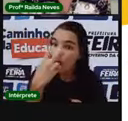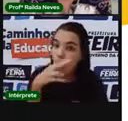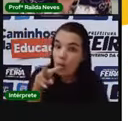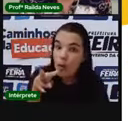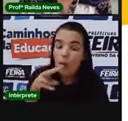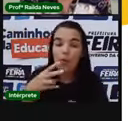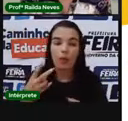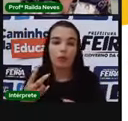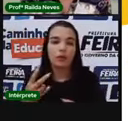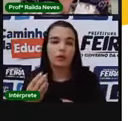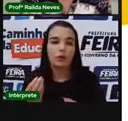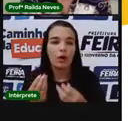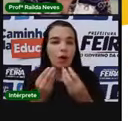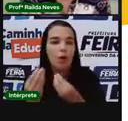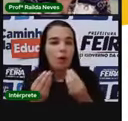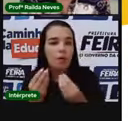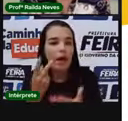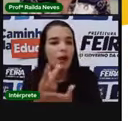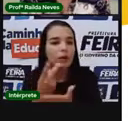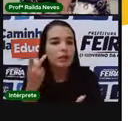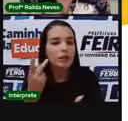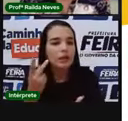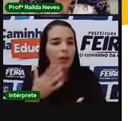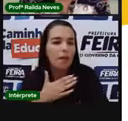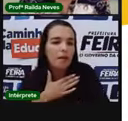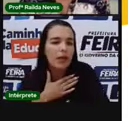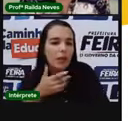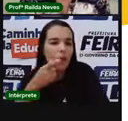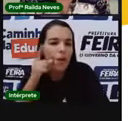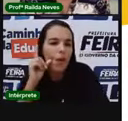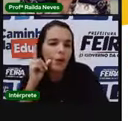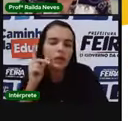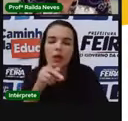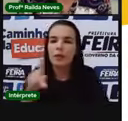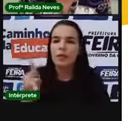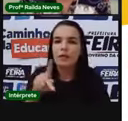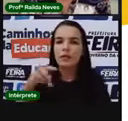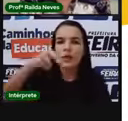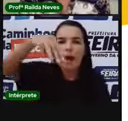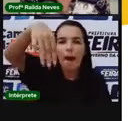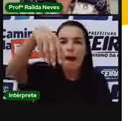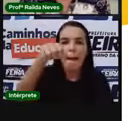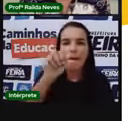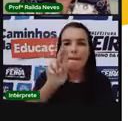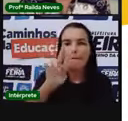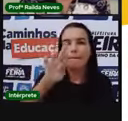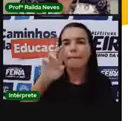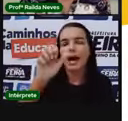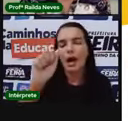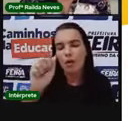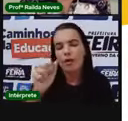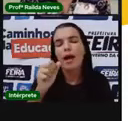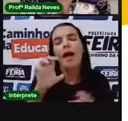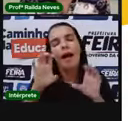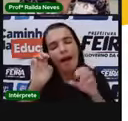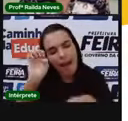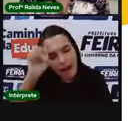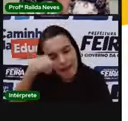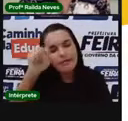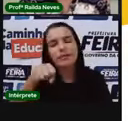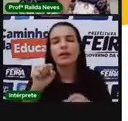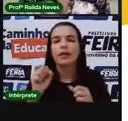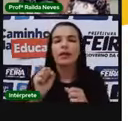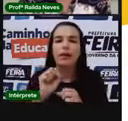ontem comigo, com a professora Maura, que foi um momento lindo quando nós conversamos. Isso é uma forma de abraçar também e de cuidar do